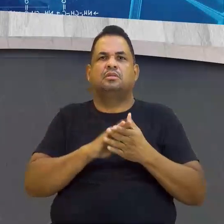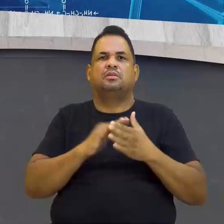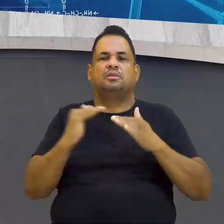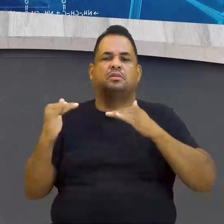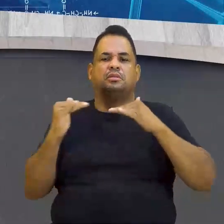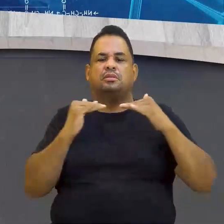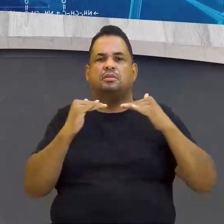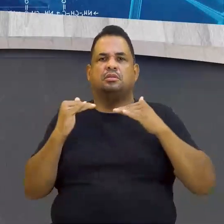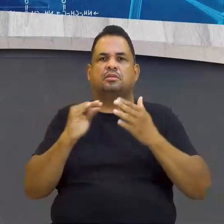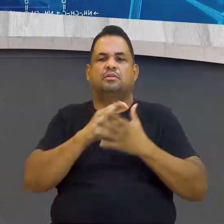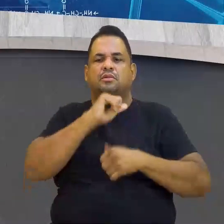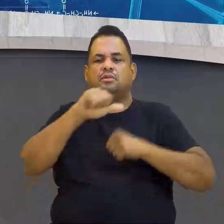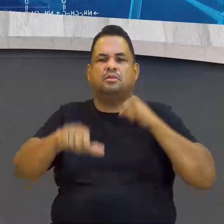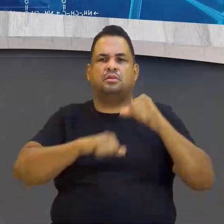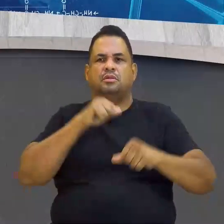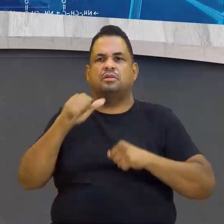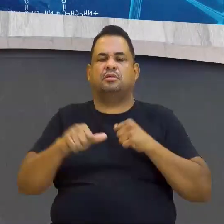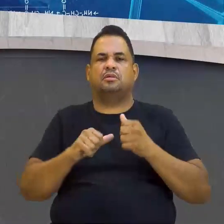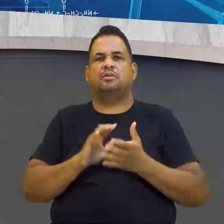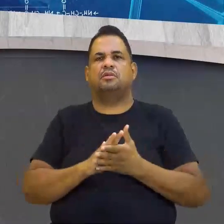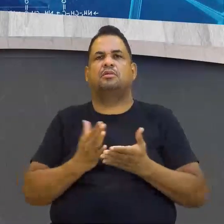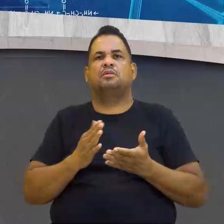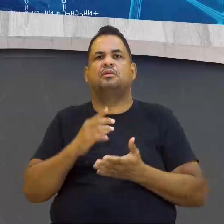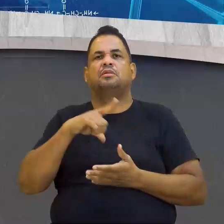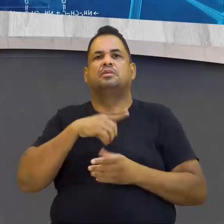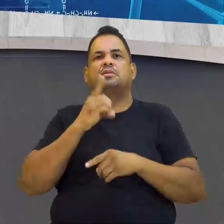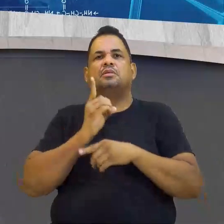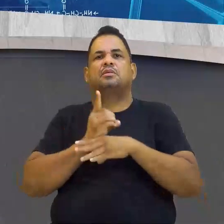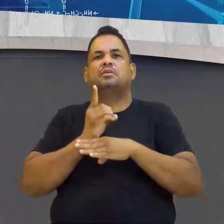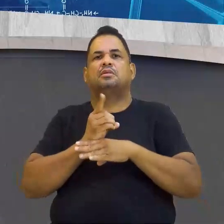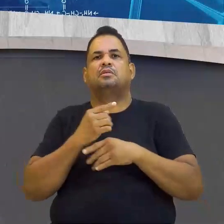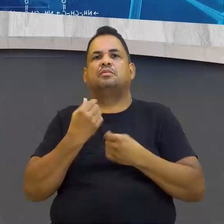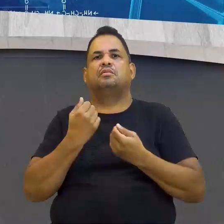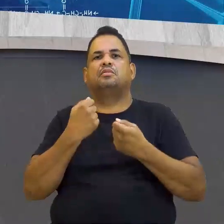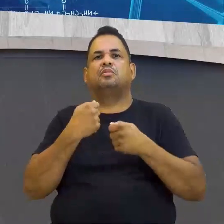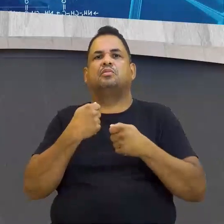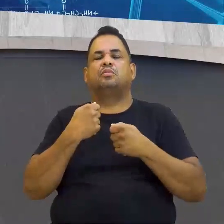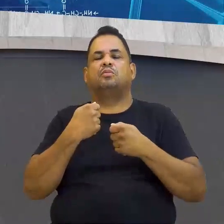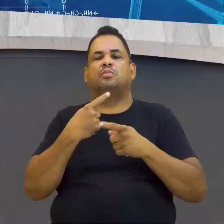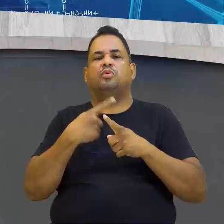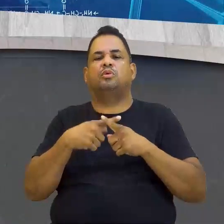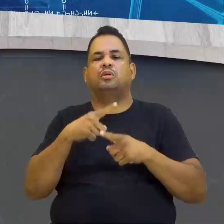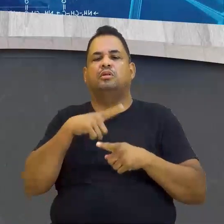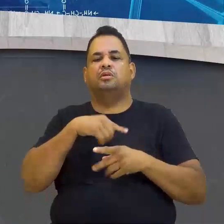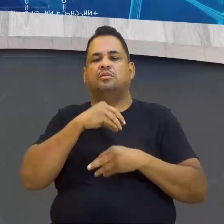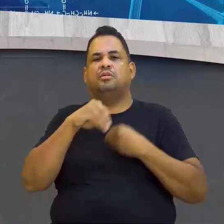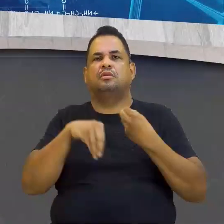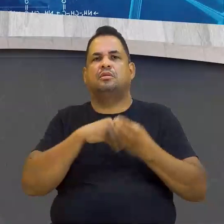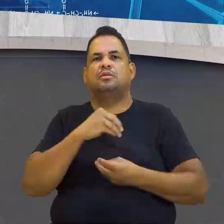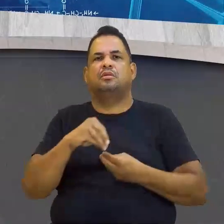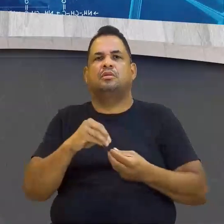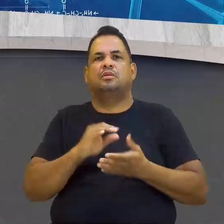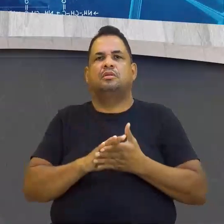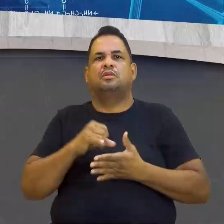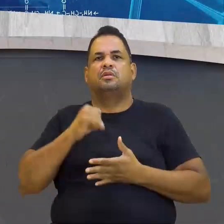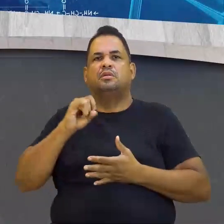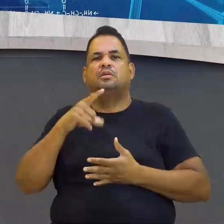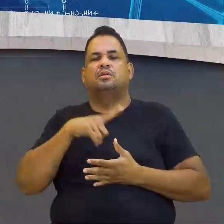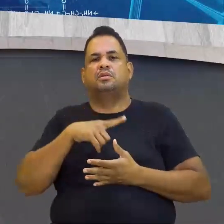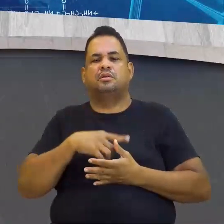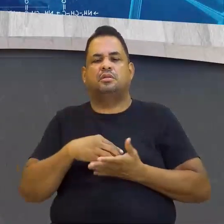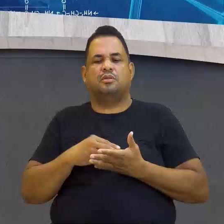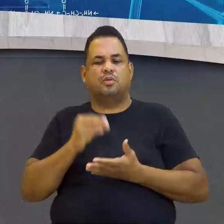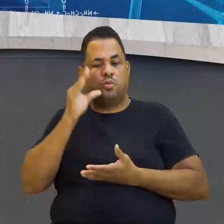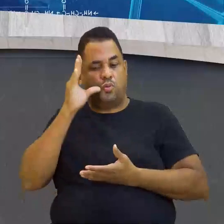vai mudar. E aí a gente vai ter uma densidade diferente porque nós temos uma mistura. Então, se você tiver curiosidade, você